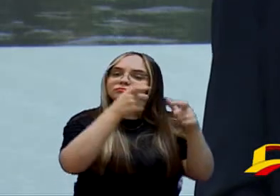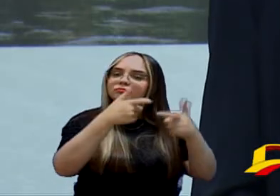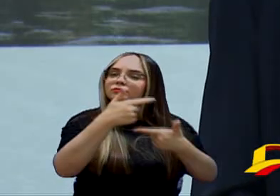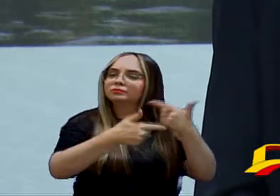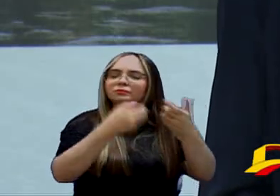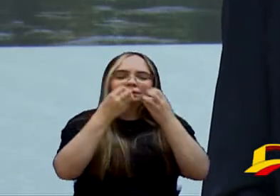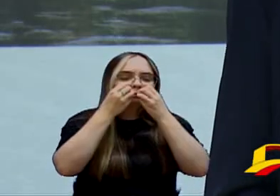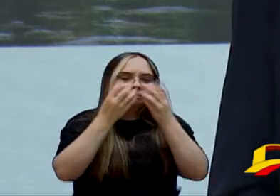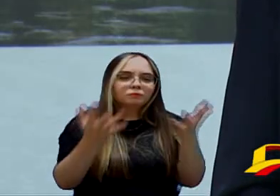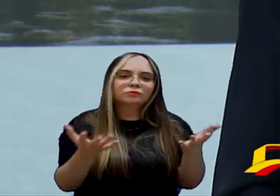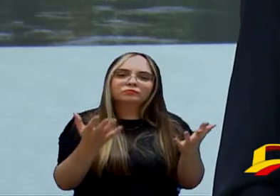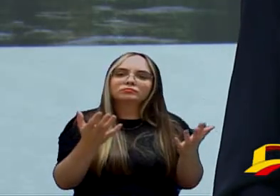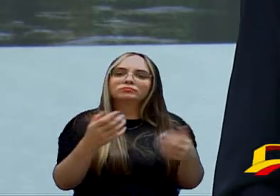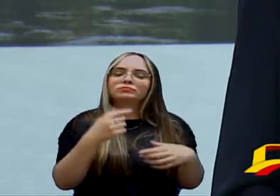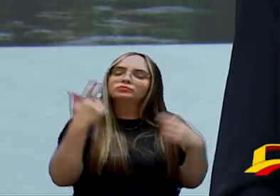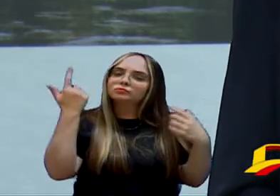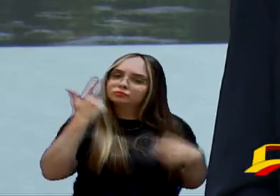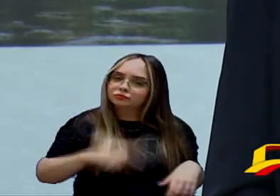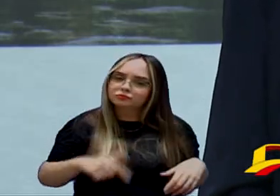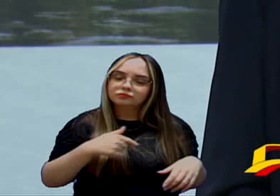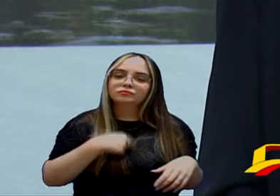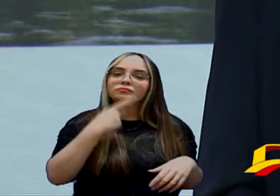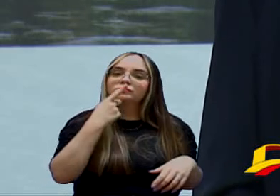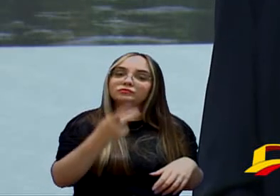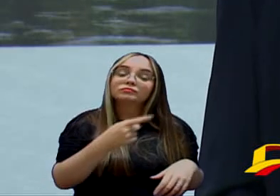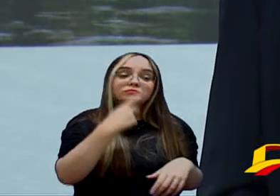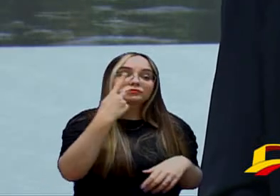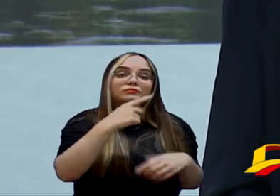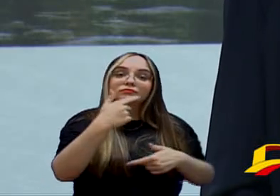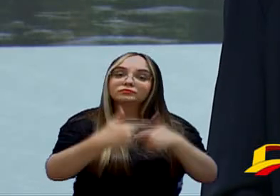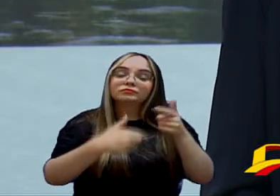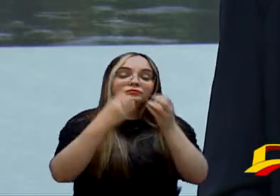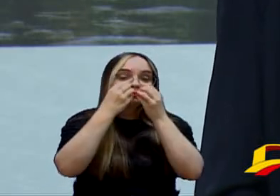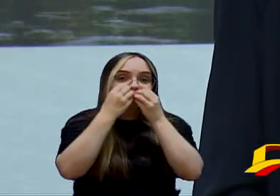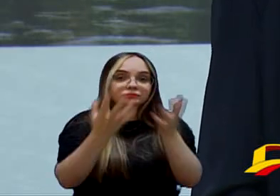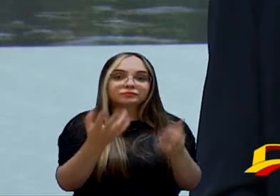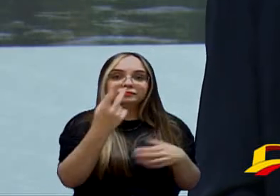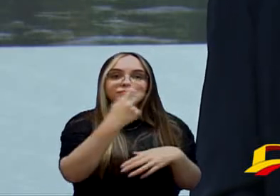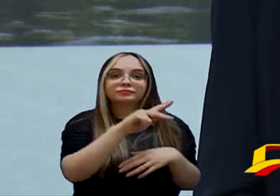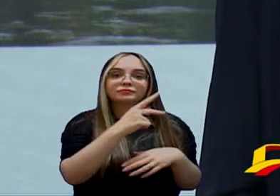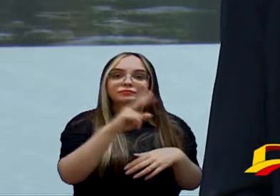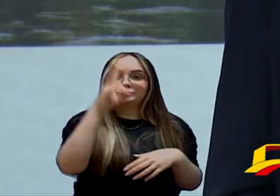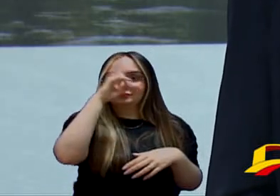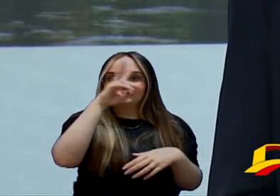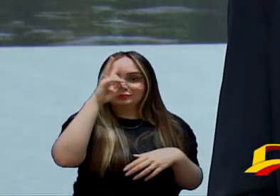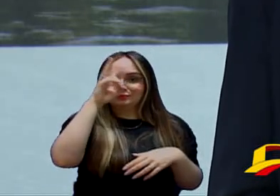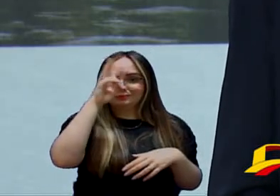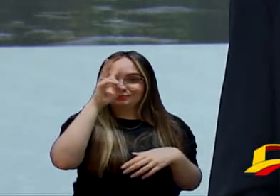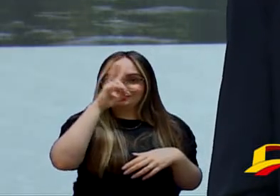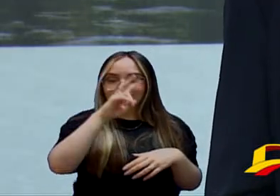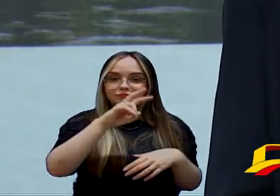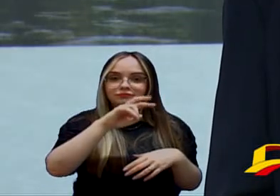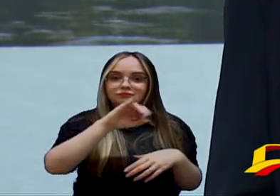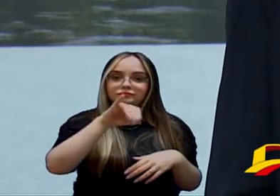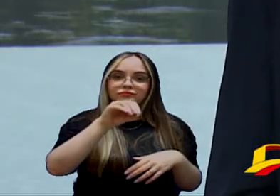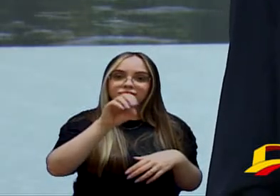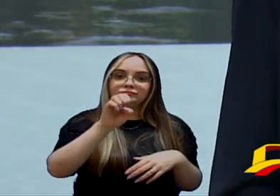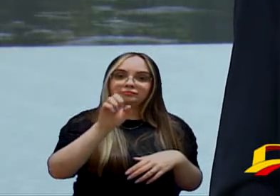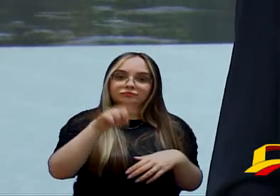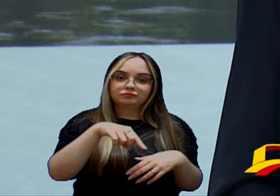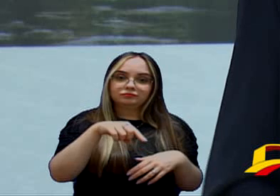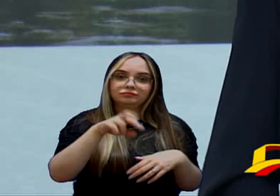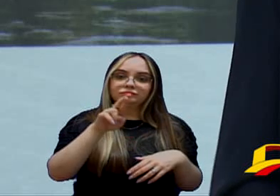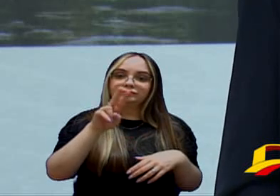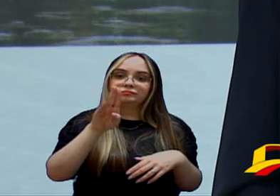trabalho mais uma vez faço menção aqui o excelente trabalho do nosso Historiador José Rubens